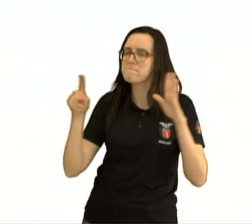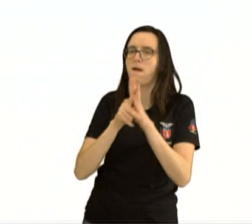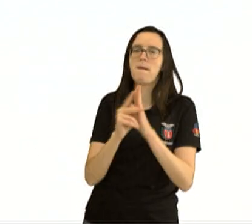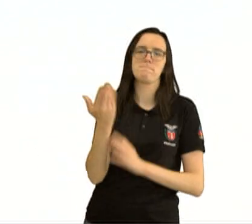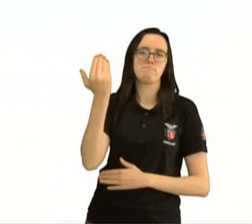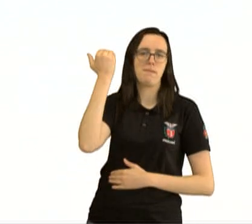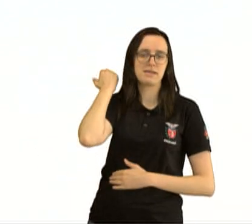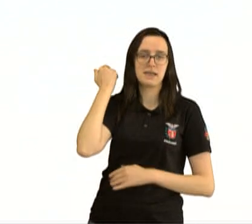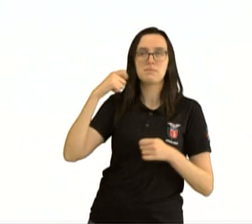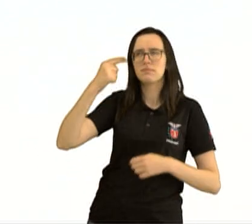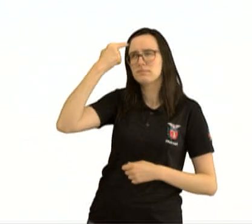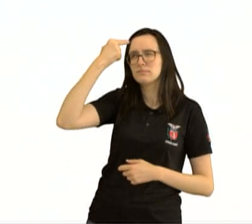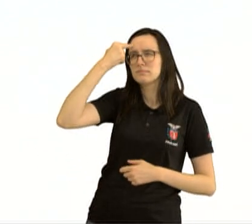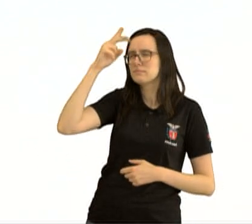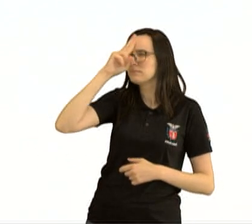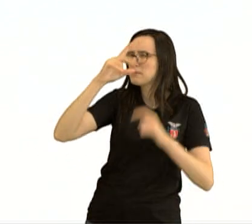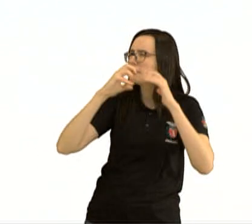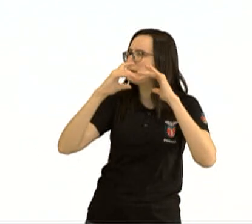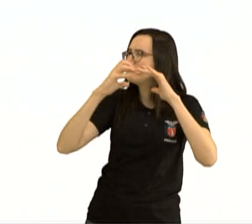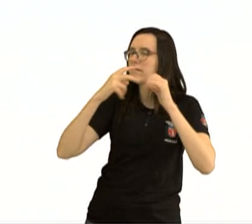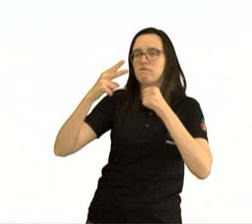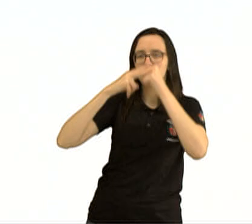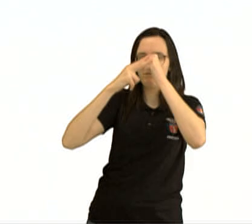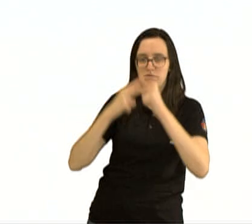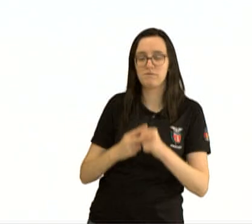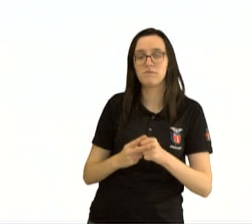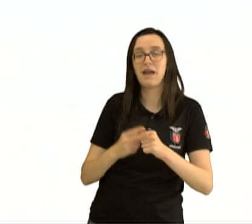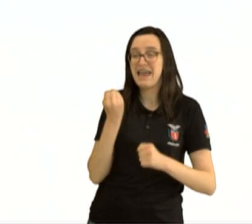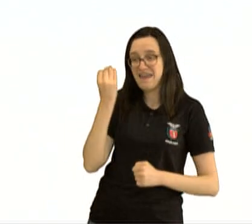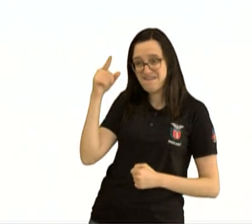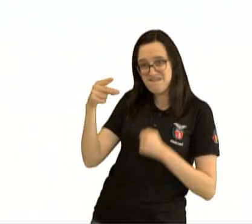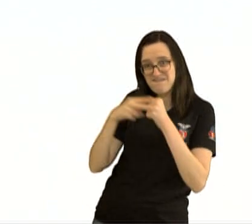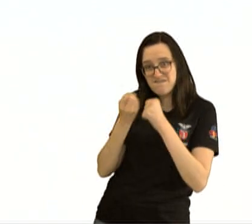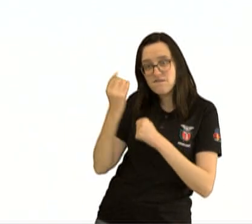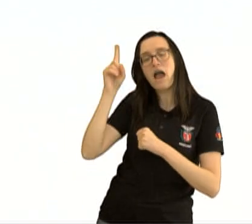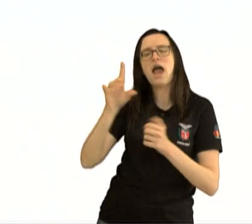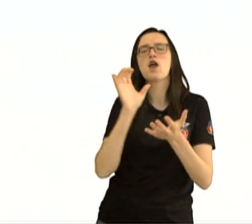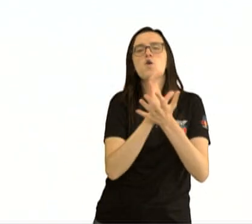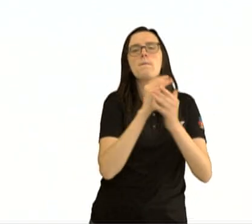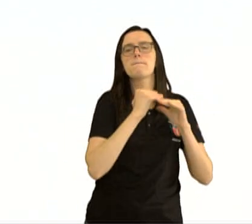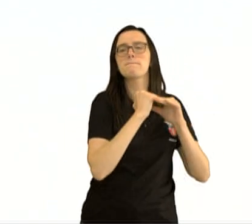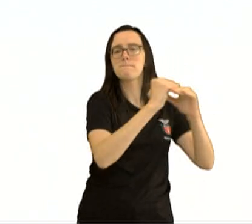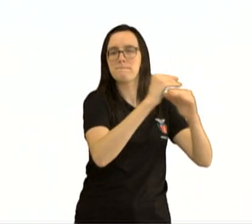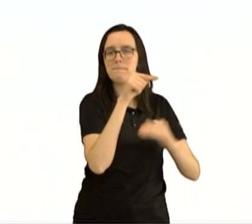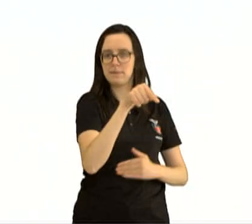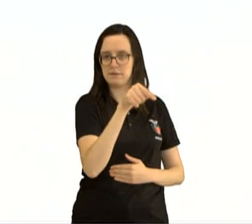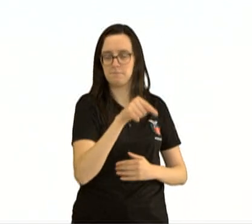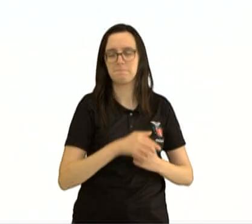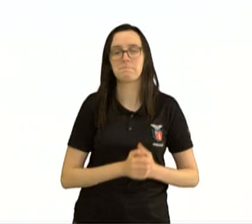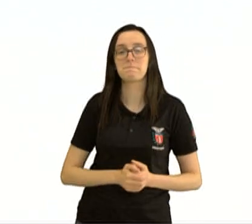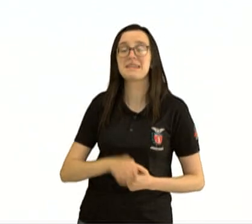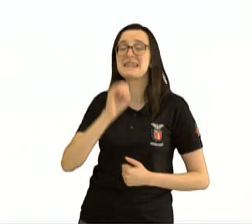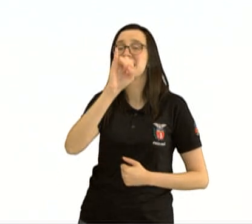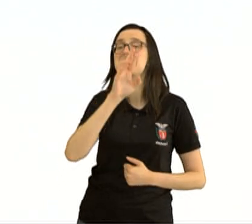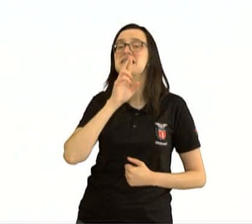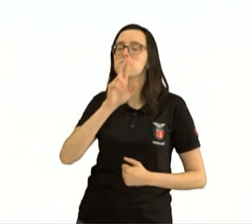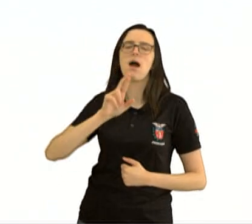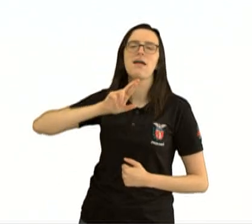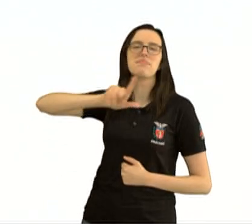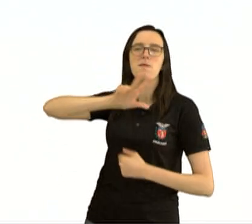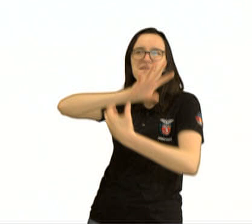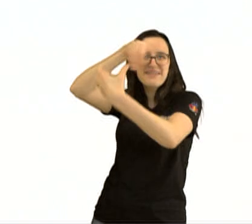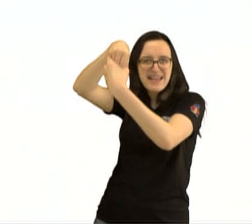estar com os verbos bem aí na cabeça, tá ok? No caso do verbo travel, é um verbo regular. Agora, se for uma resposta